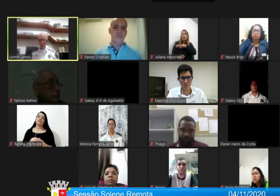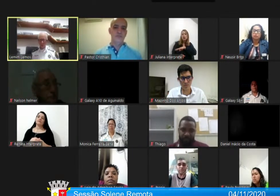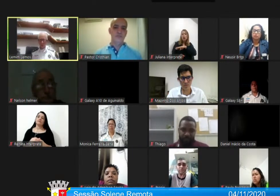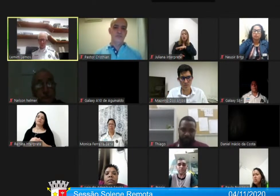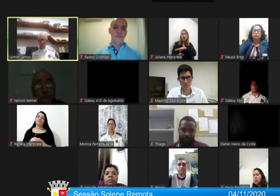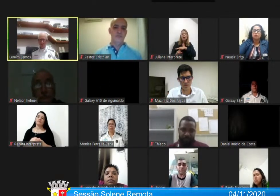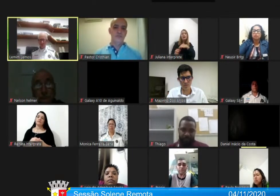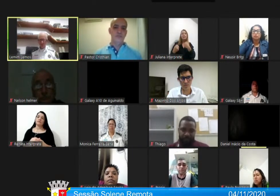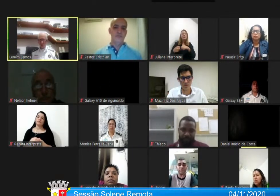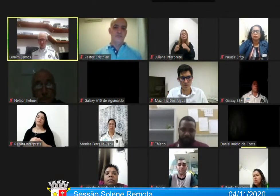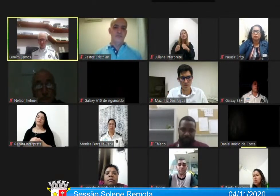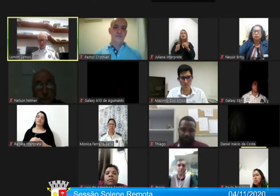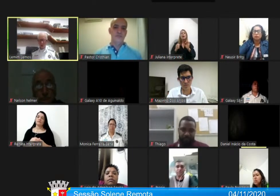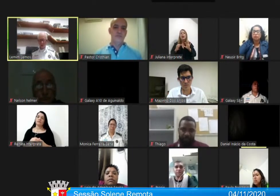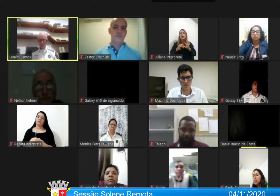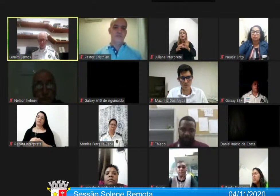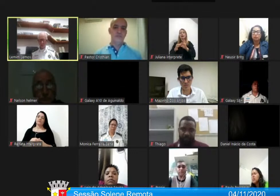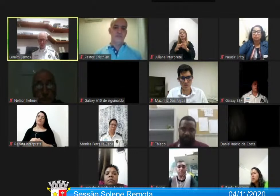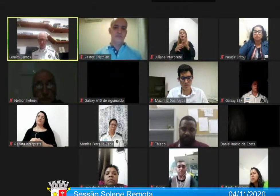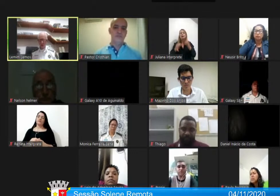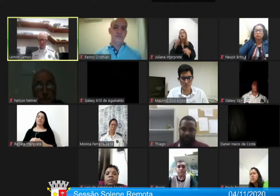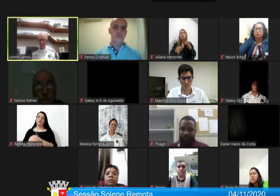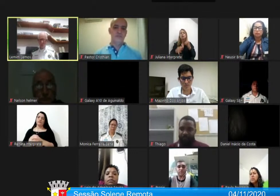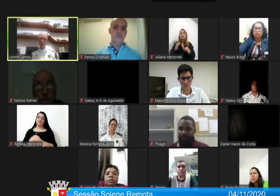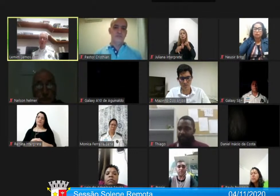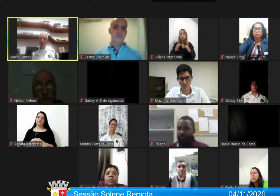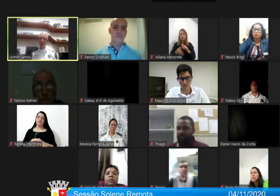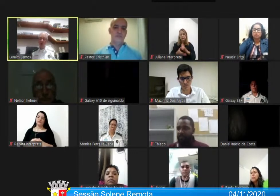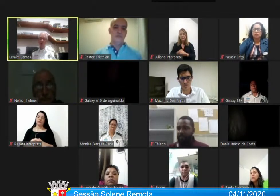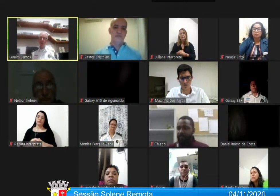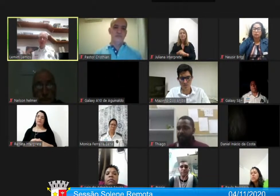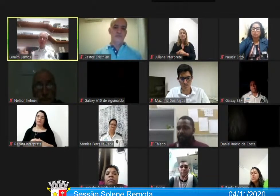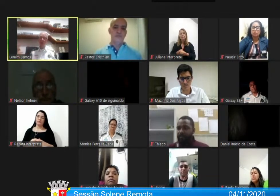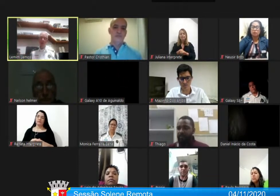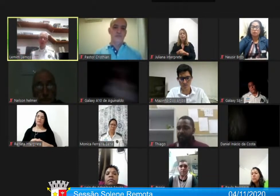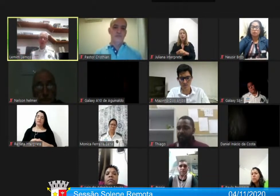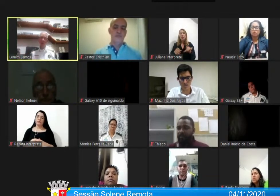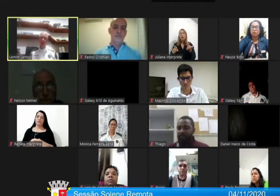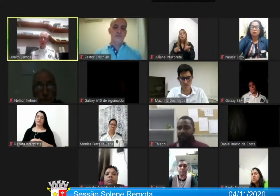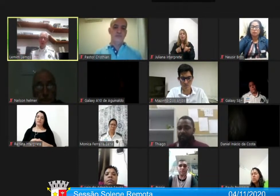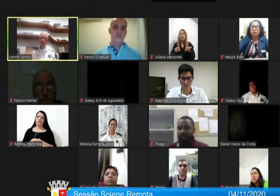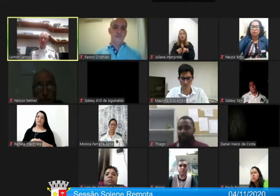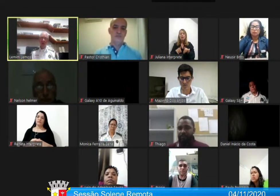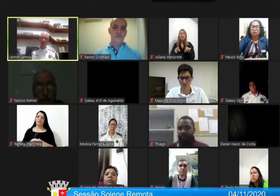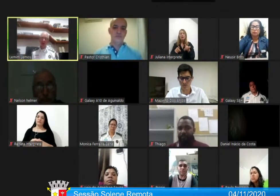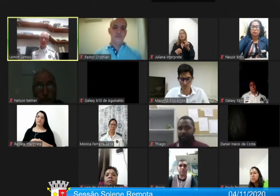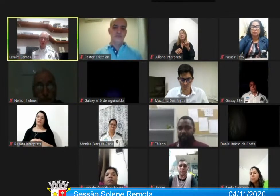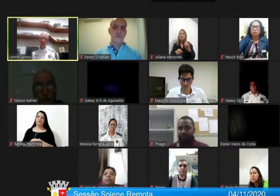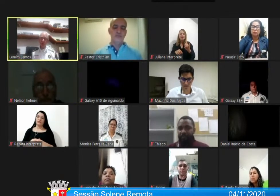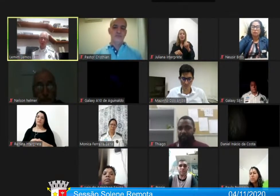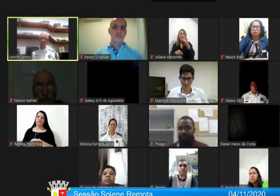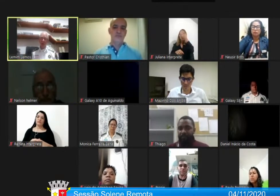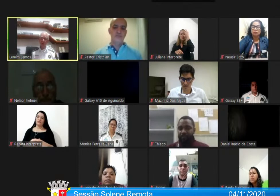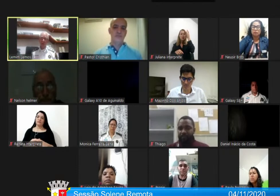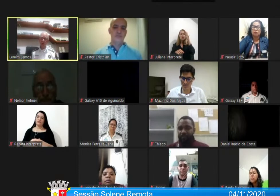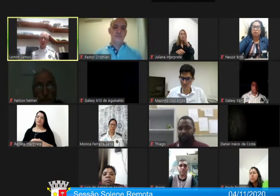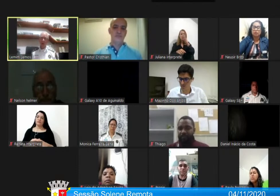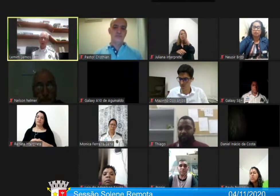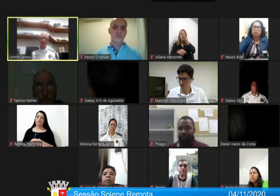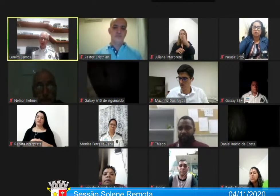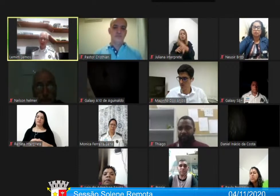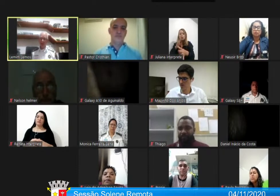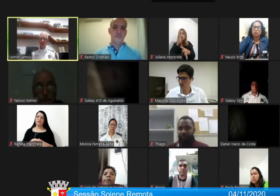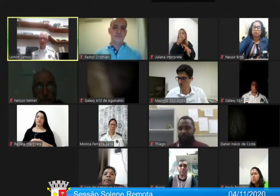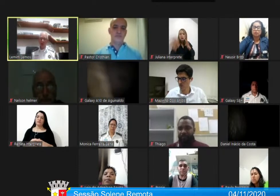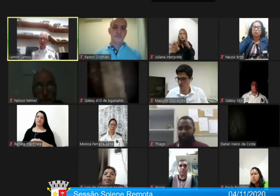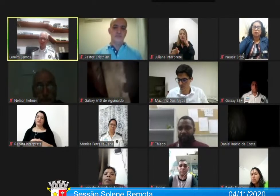juízo. Se assim não for, da mesma forma como julgamos as outras pessoas, nós um dia seremos também julgados